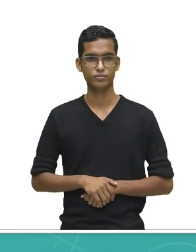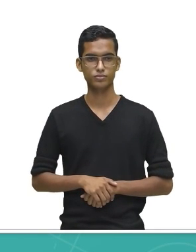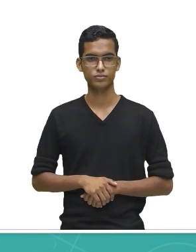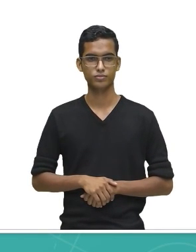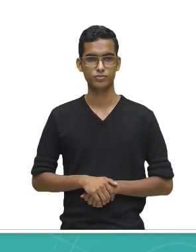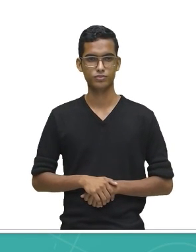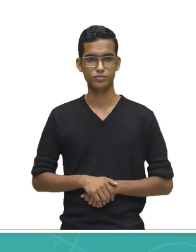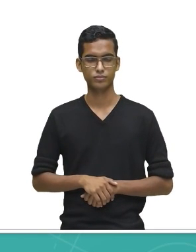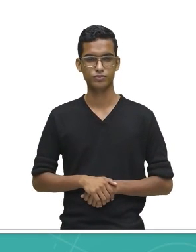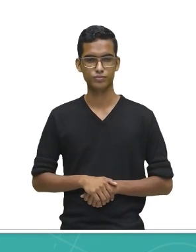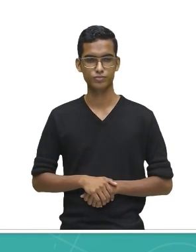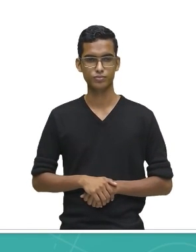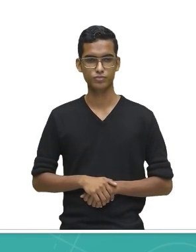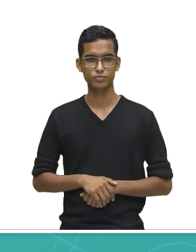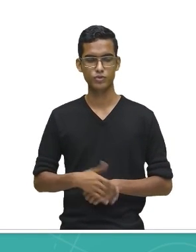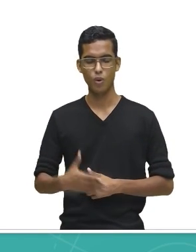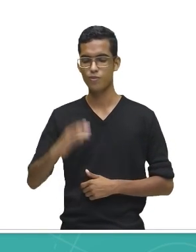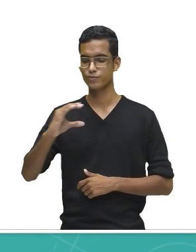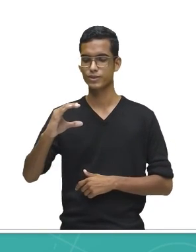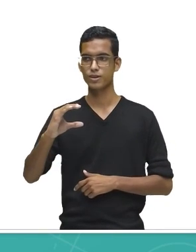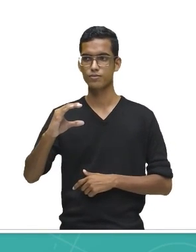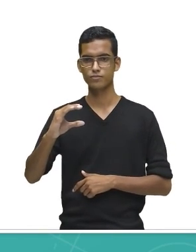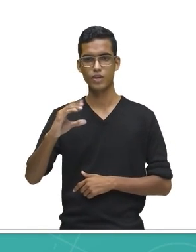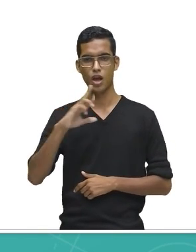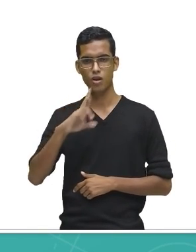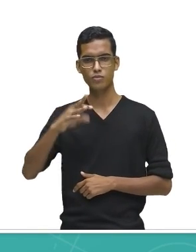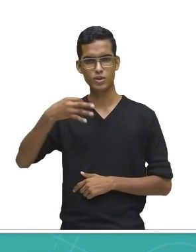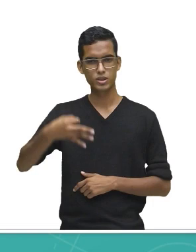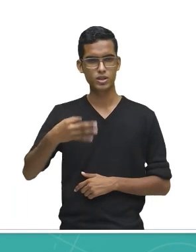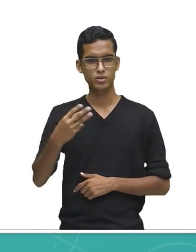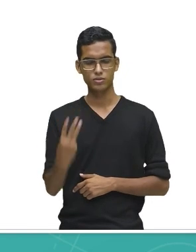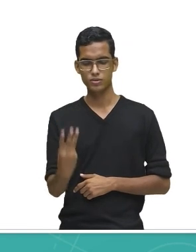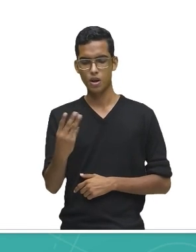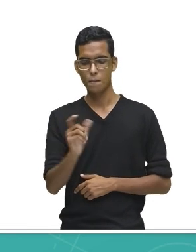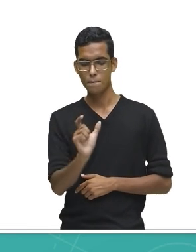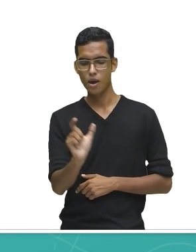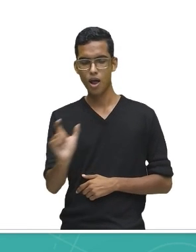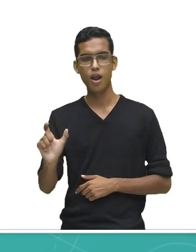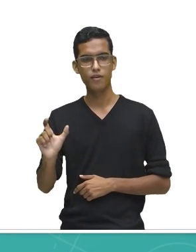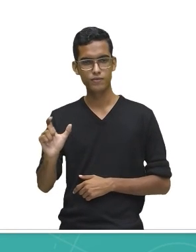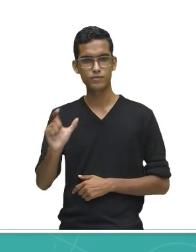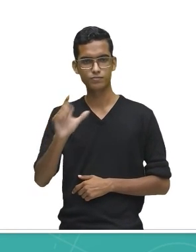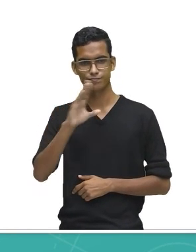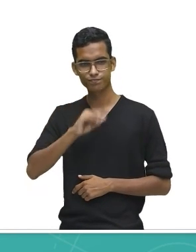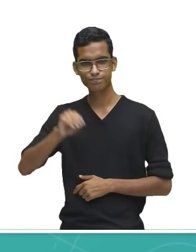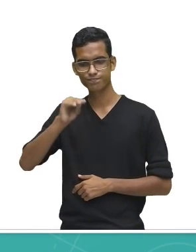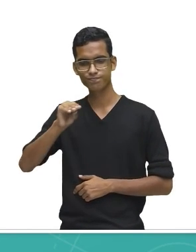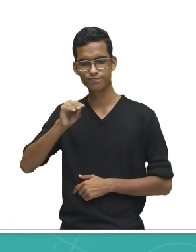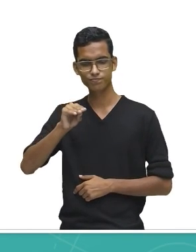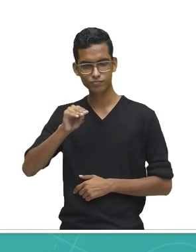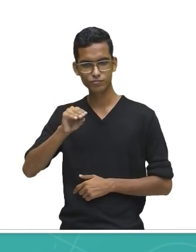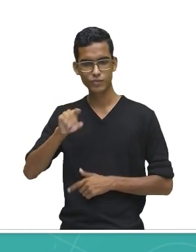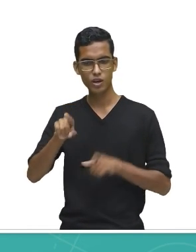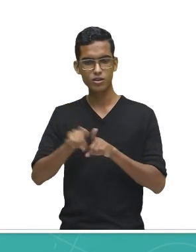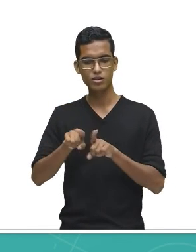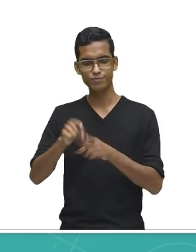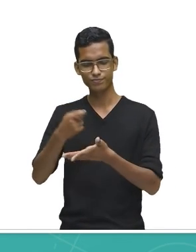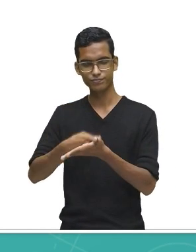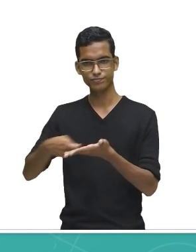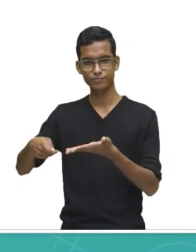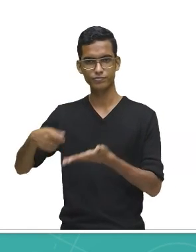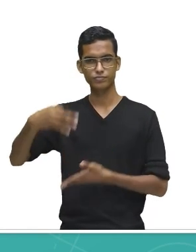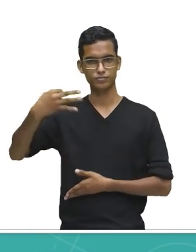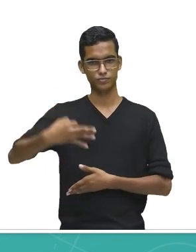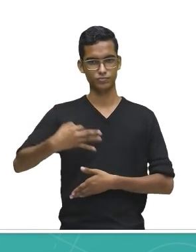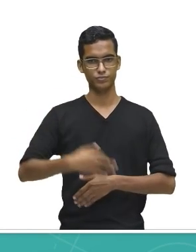foram pronunciadas corretamente, né, exceto a que nós vimos lá, né,